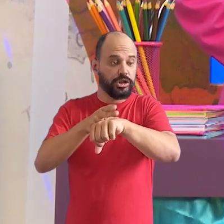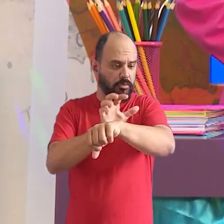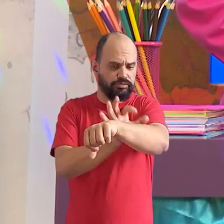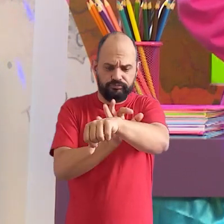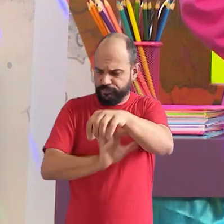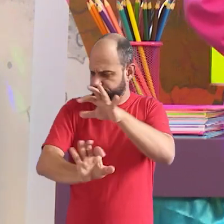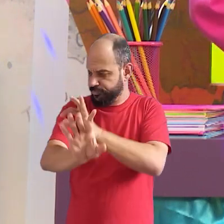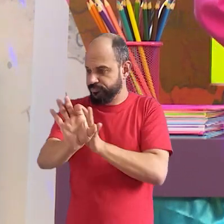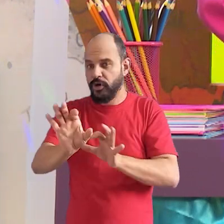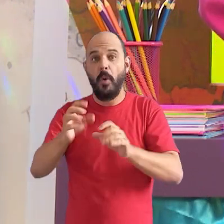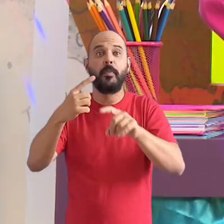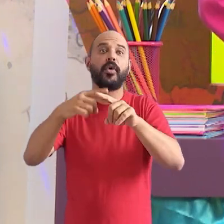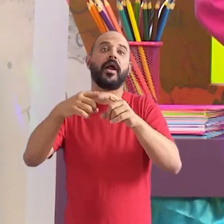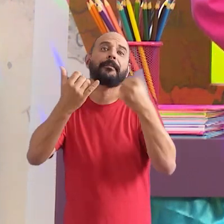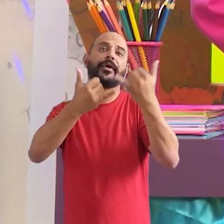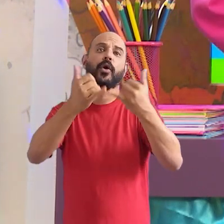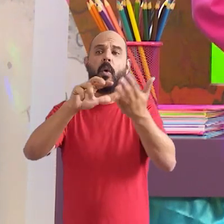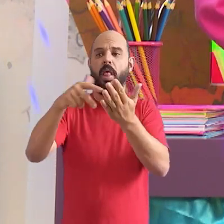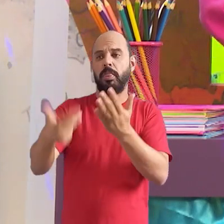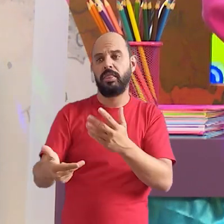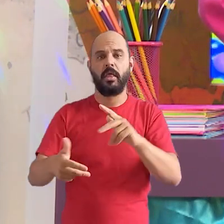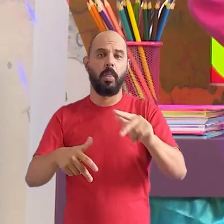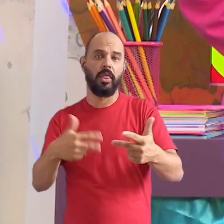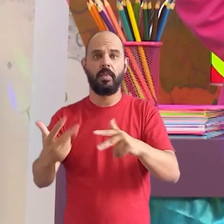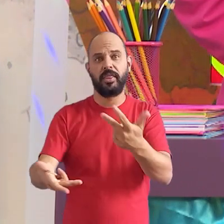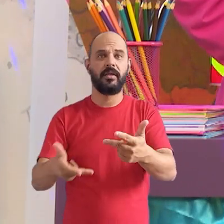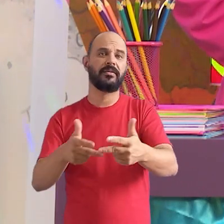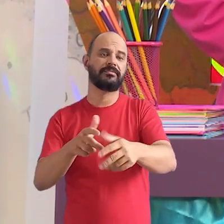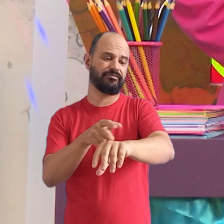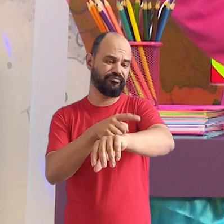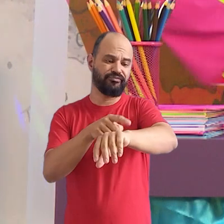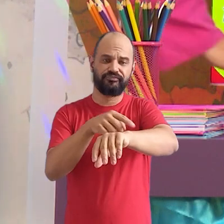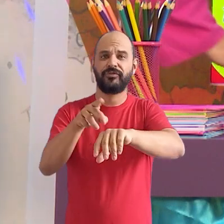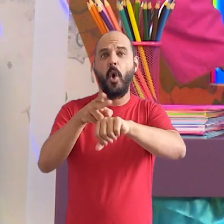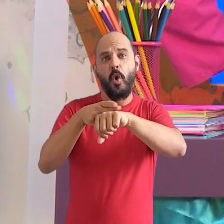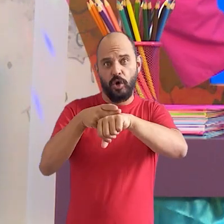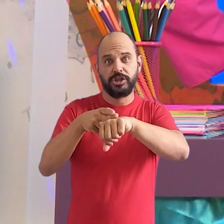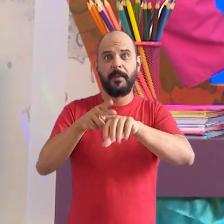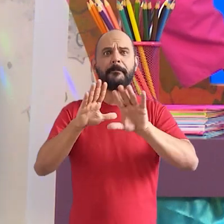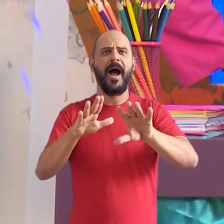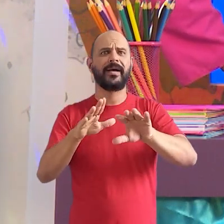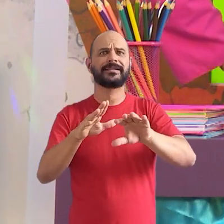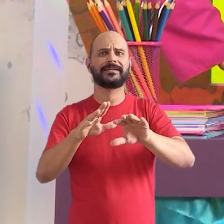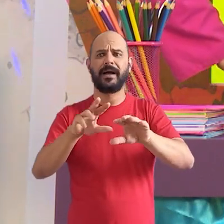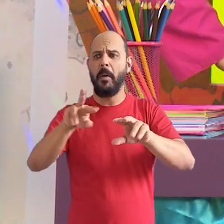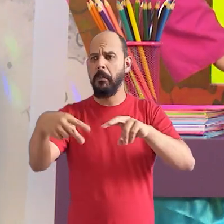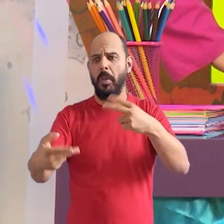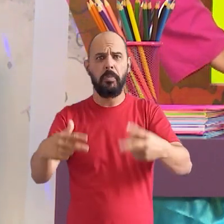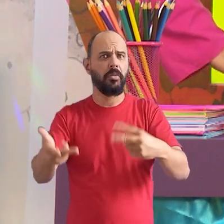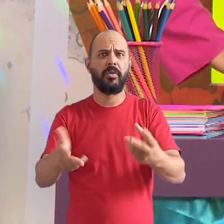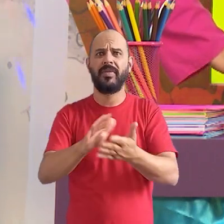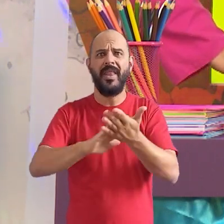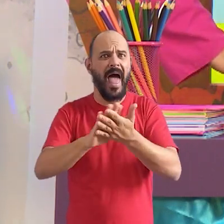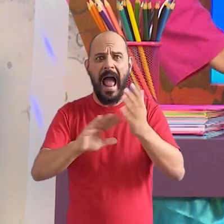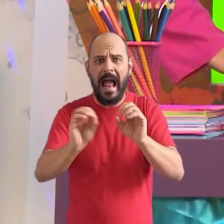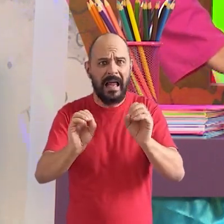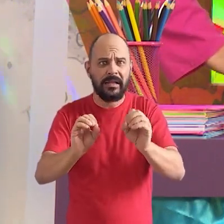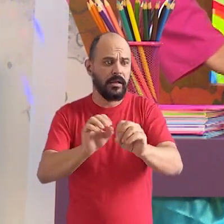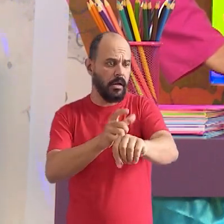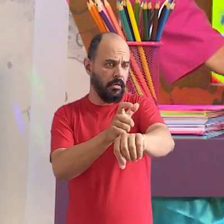caiu, mas se aparecem muitas manchinhas sem que a criança se machuque, aí acho que tem que avisar a mamãe e ir